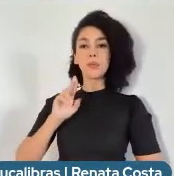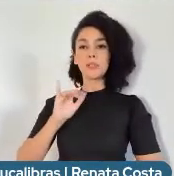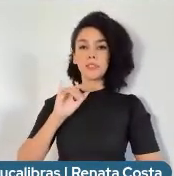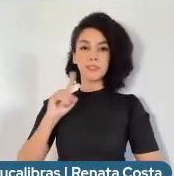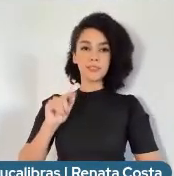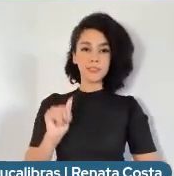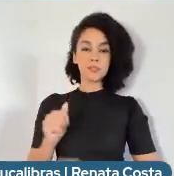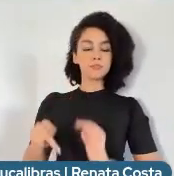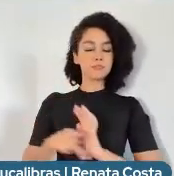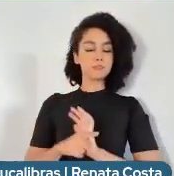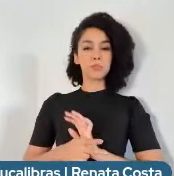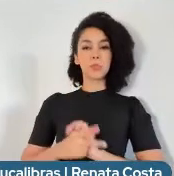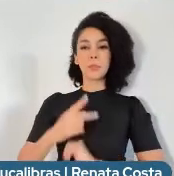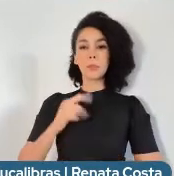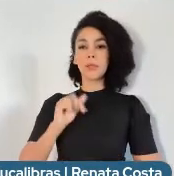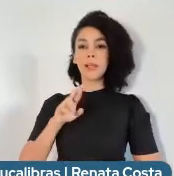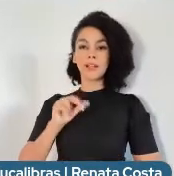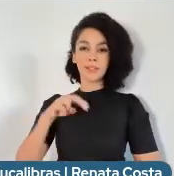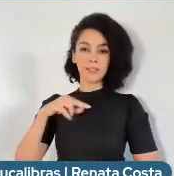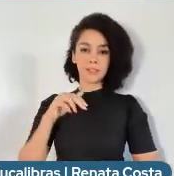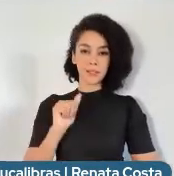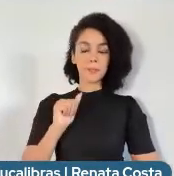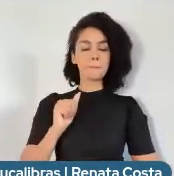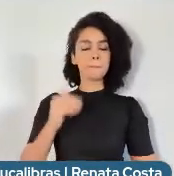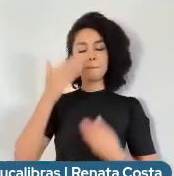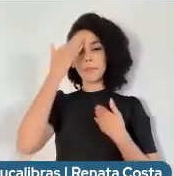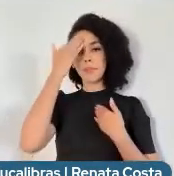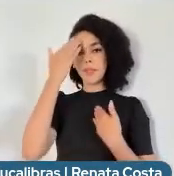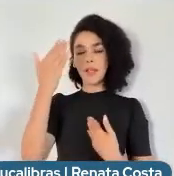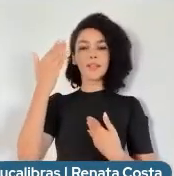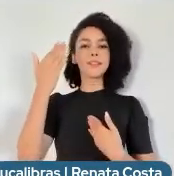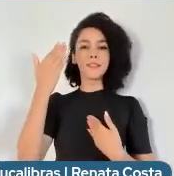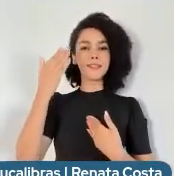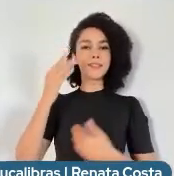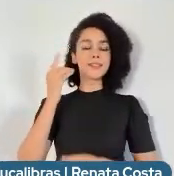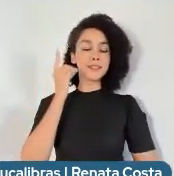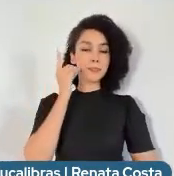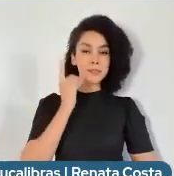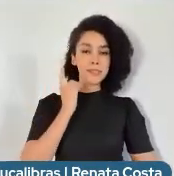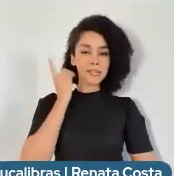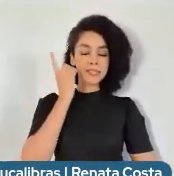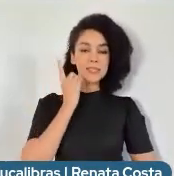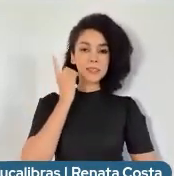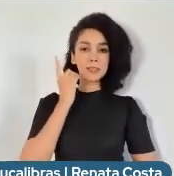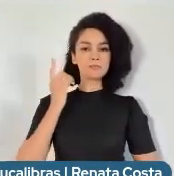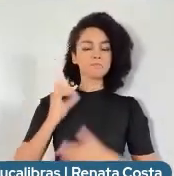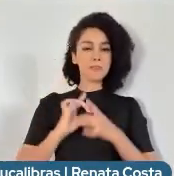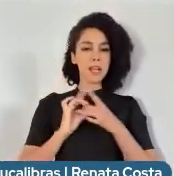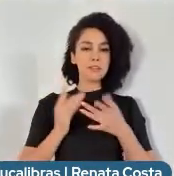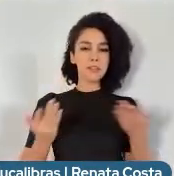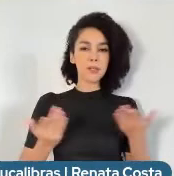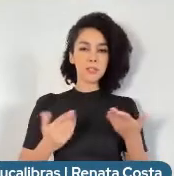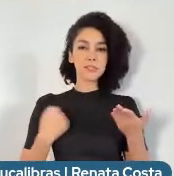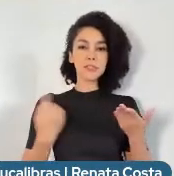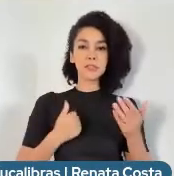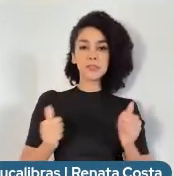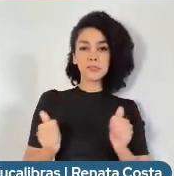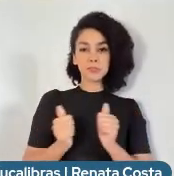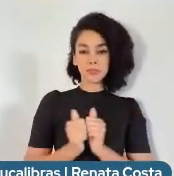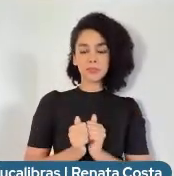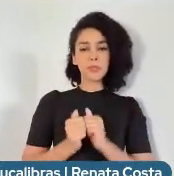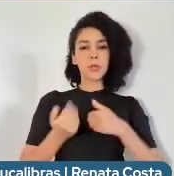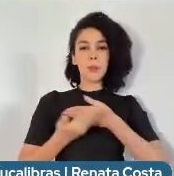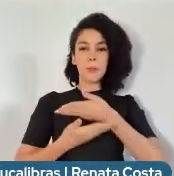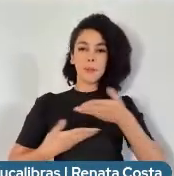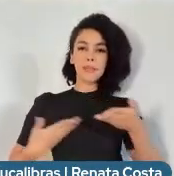Muito obrigado, deputada Luísa, por ceder esse espaço e vir compartilhar as suas